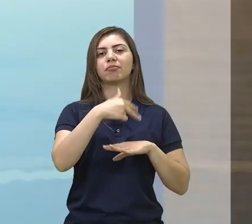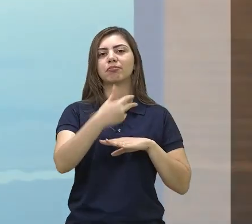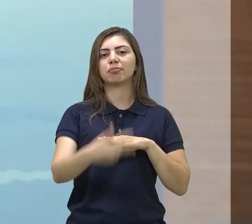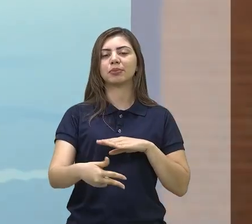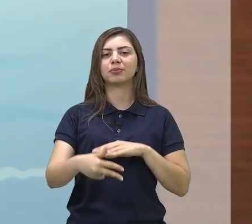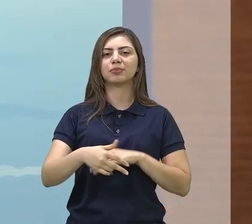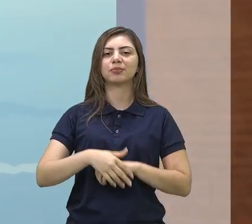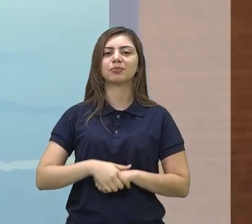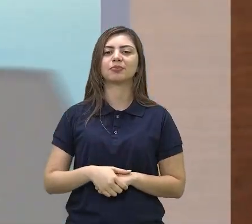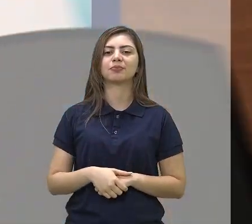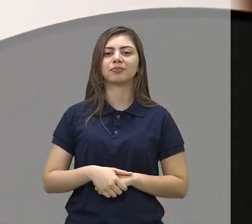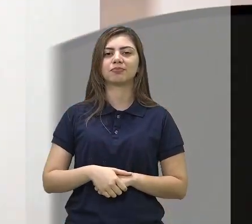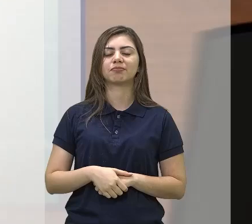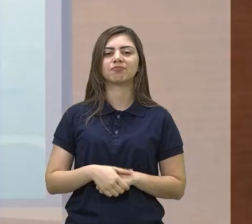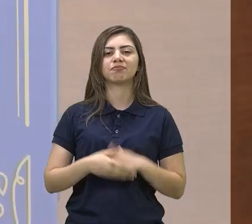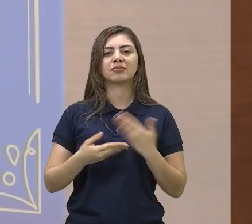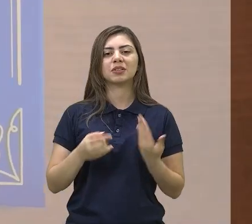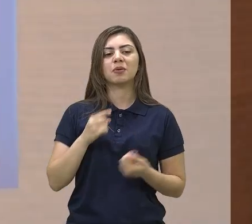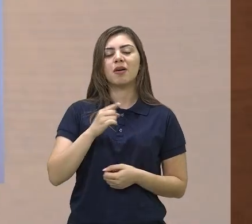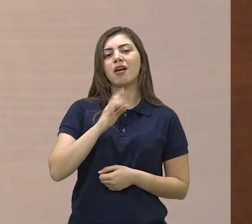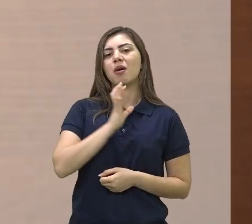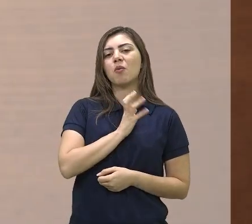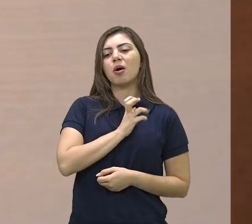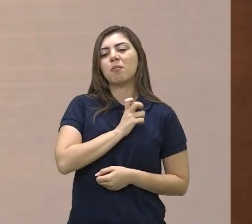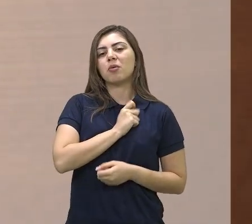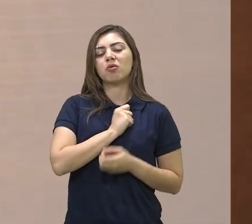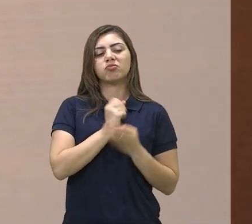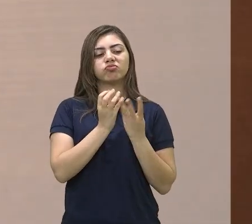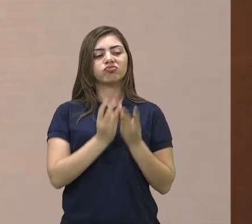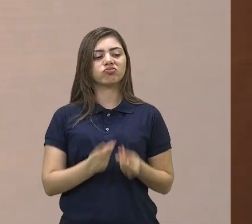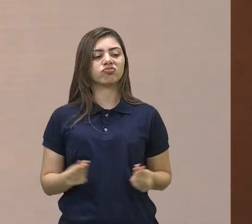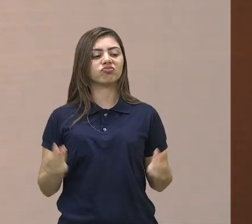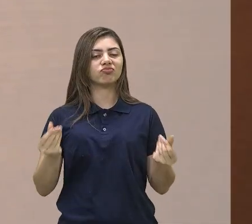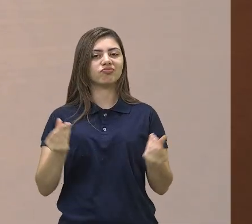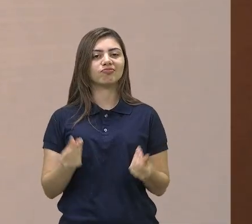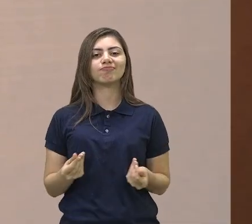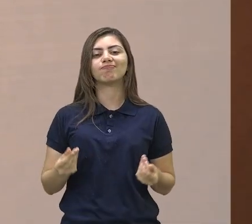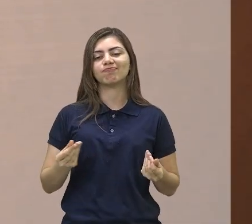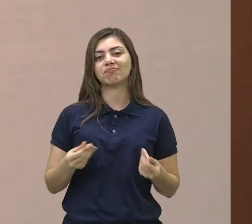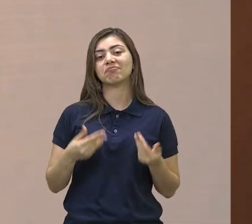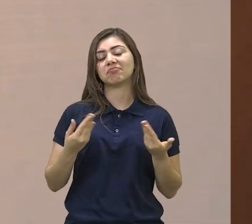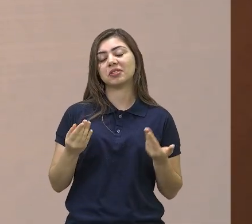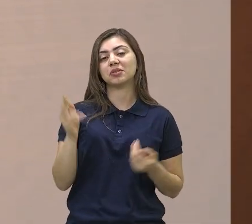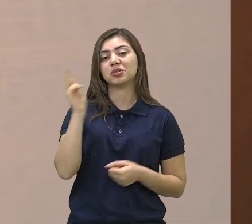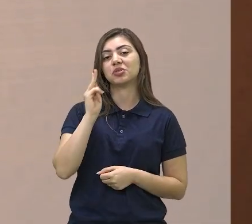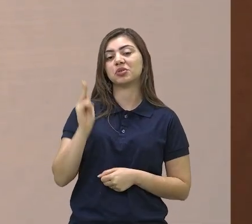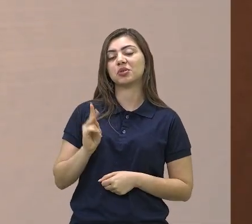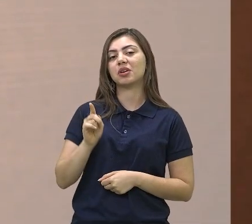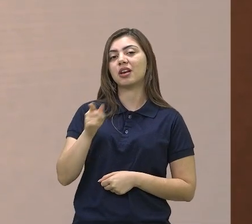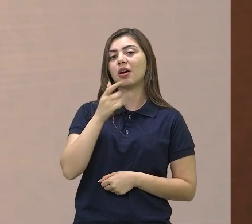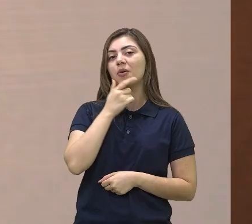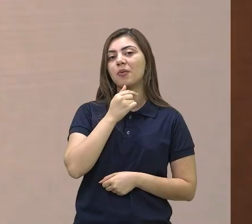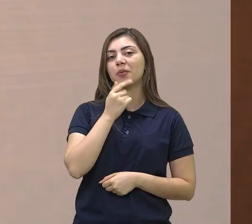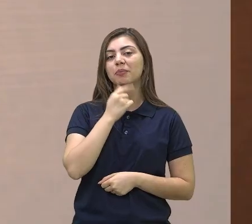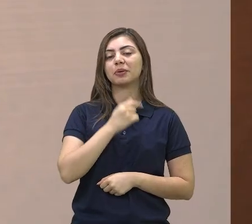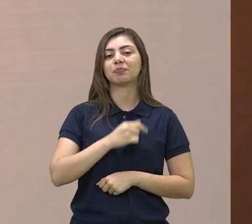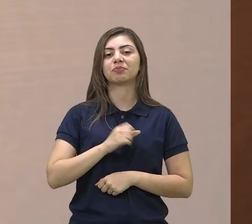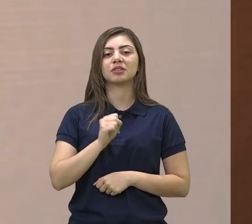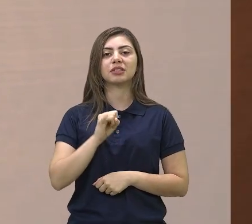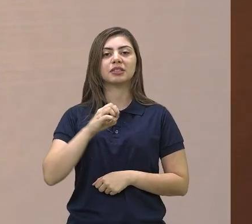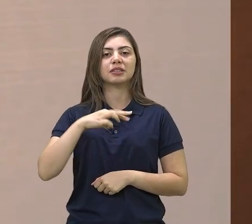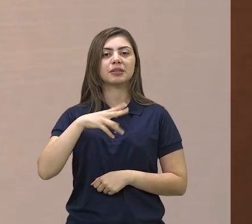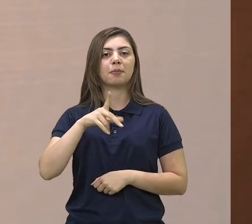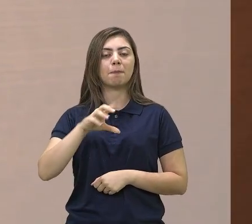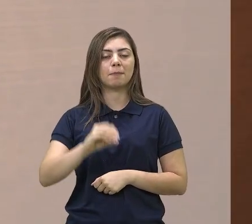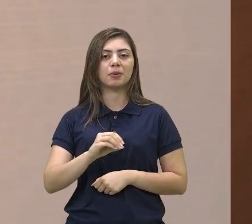amar. Amou, perdeu-se e morreu amando. Esta é a história de Simão Botelho, Teresa